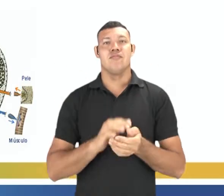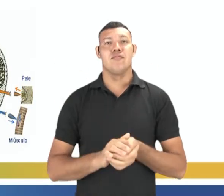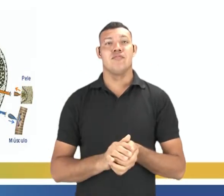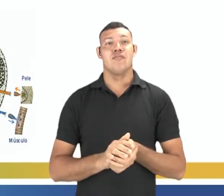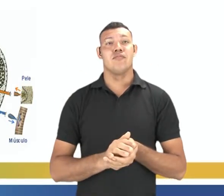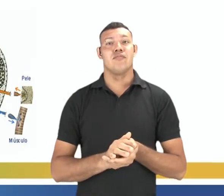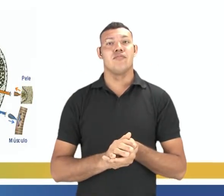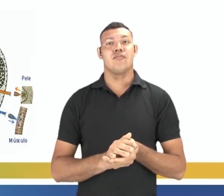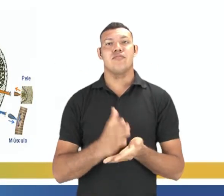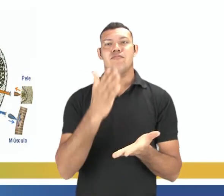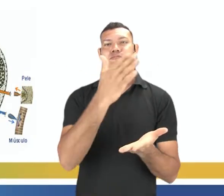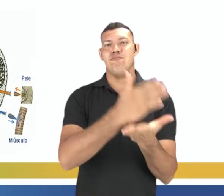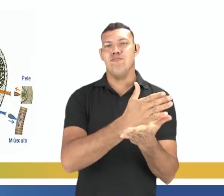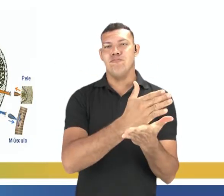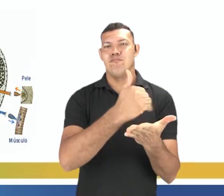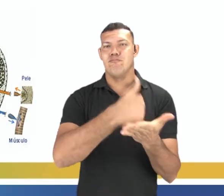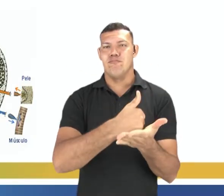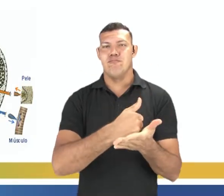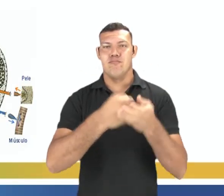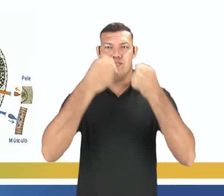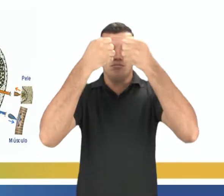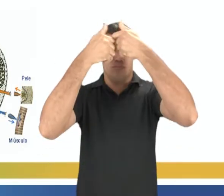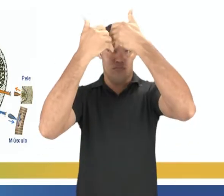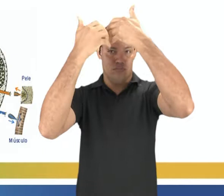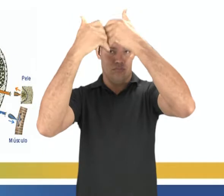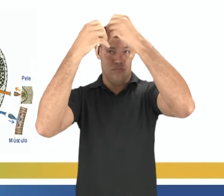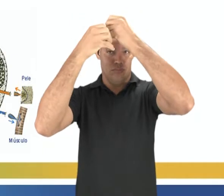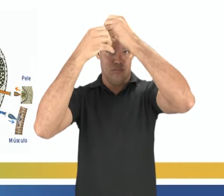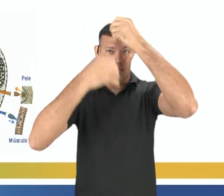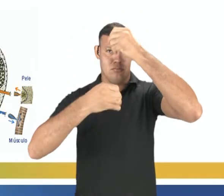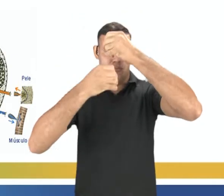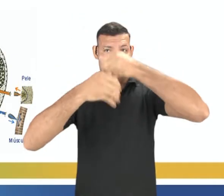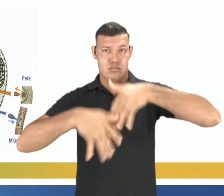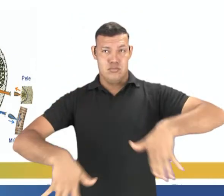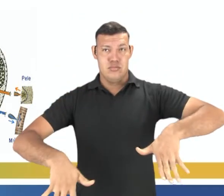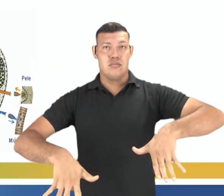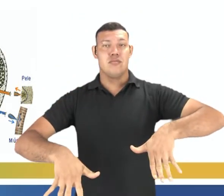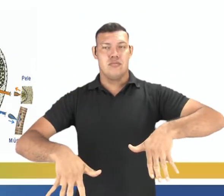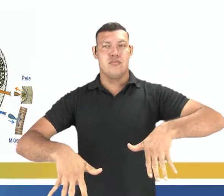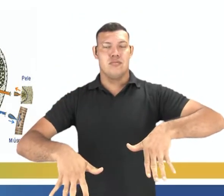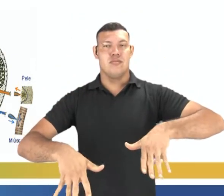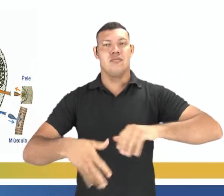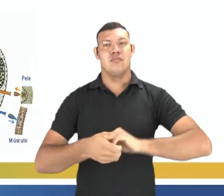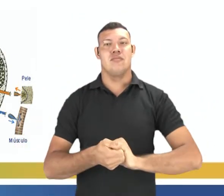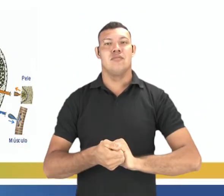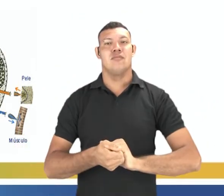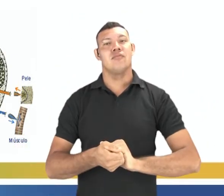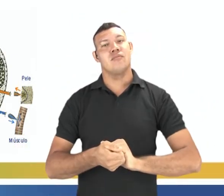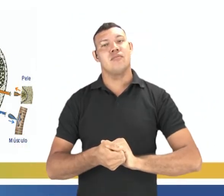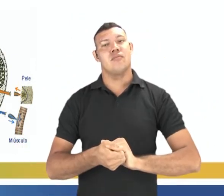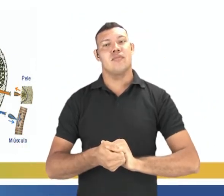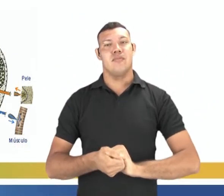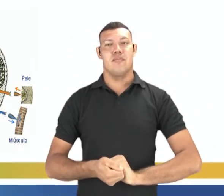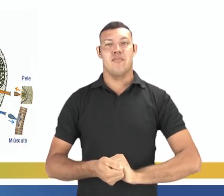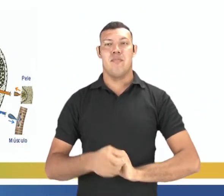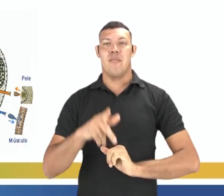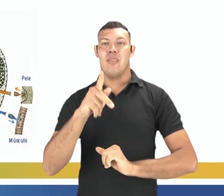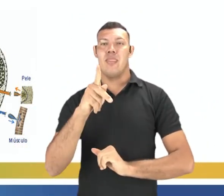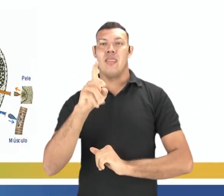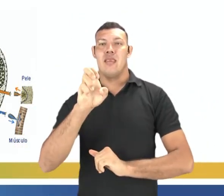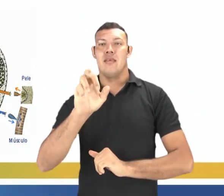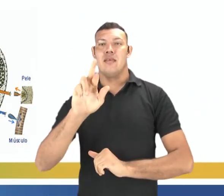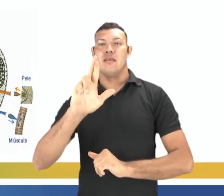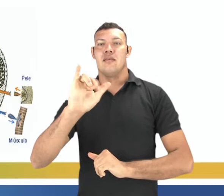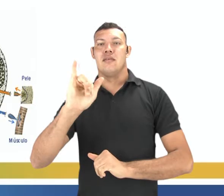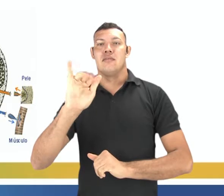Podemos dividir o sistema nervoso em duas partes: sistema nervoso periférico, sistema